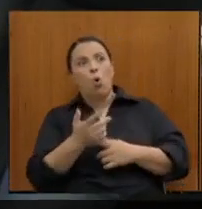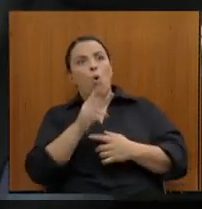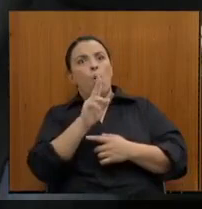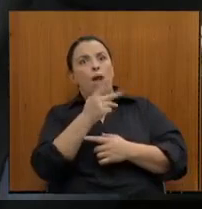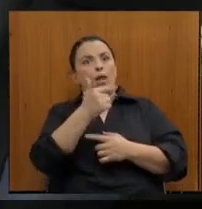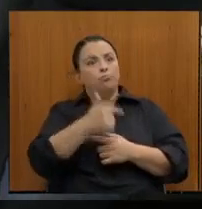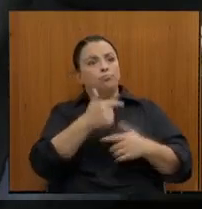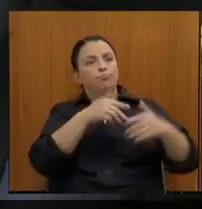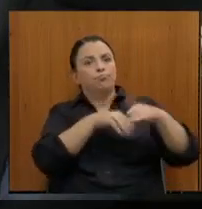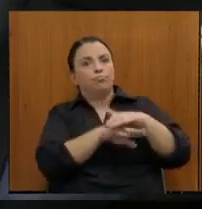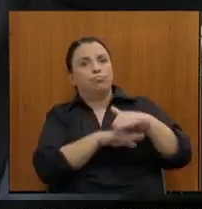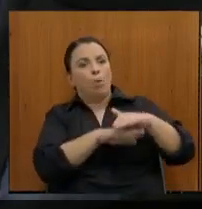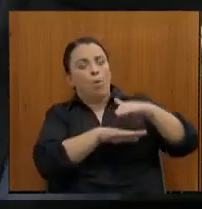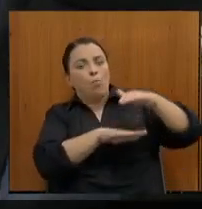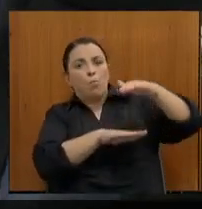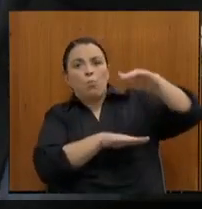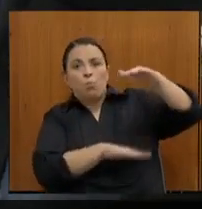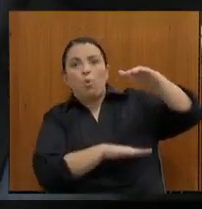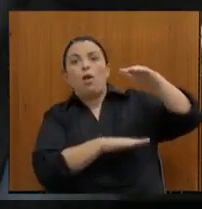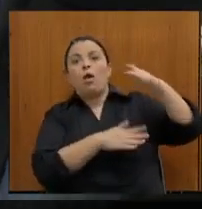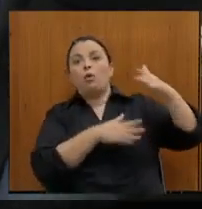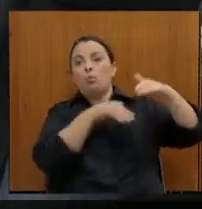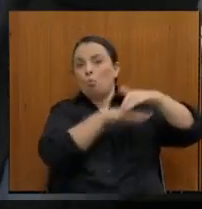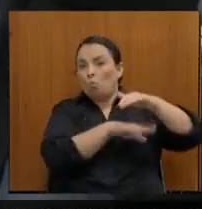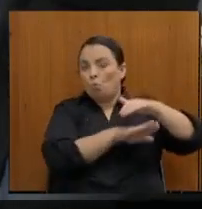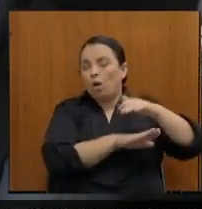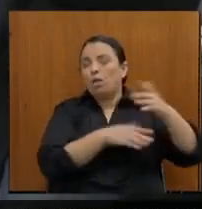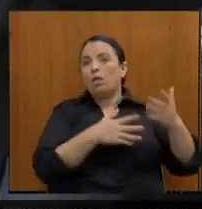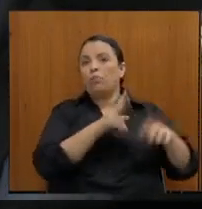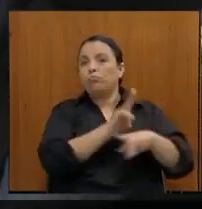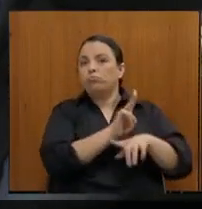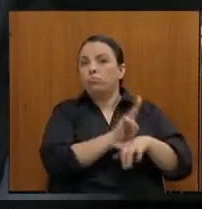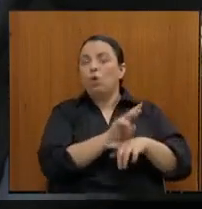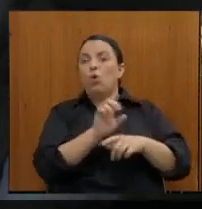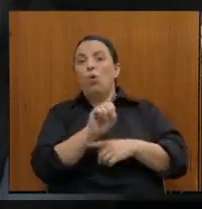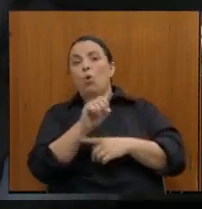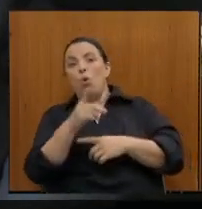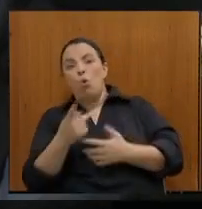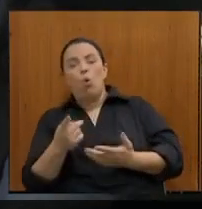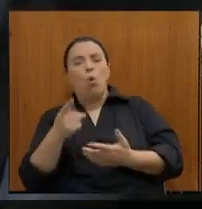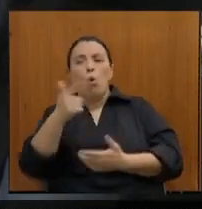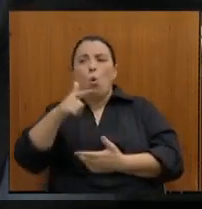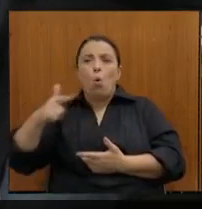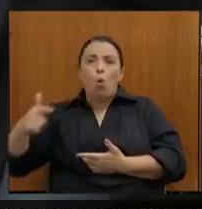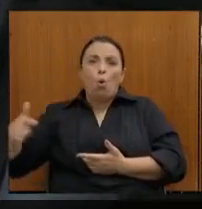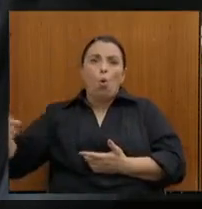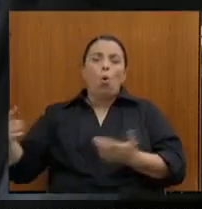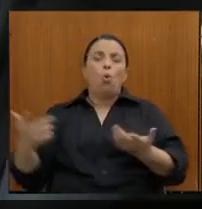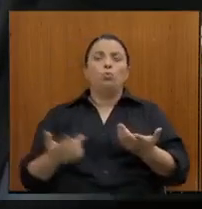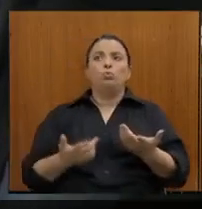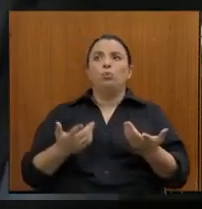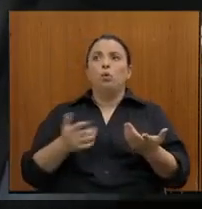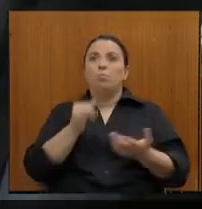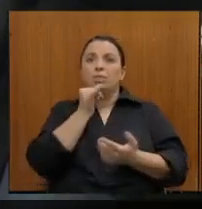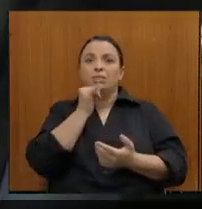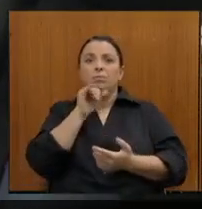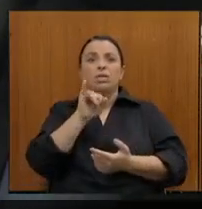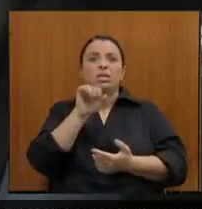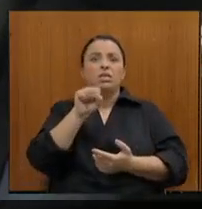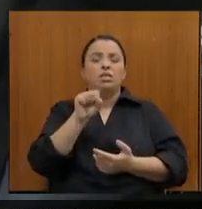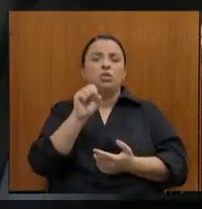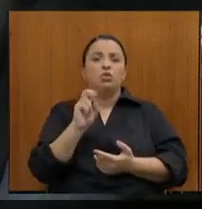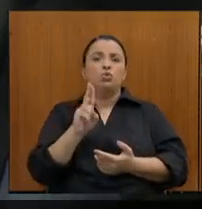ou equalização energética de sistema não contínuos seja como insumo substituto